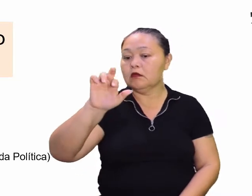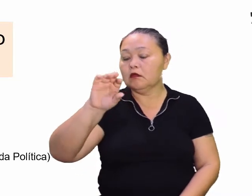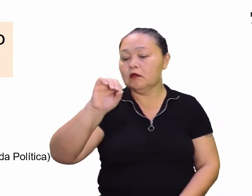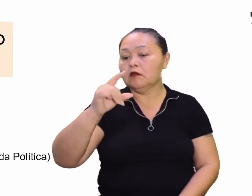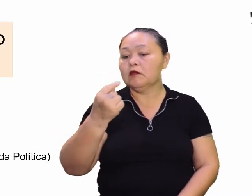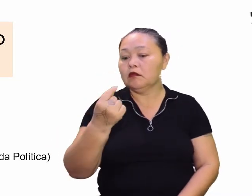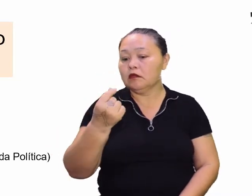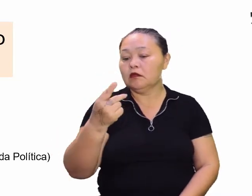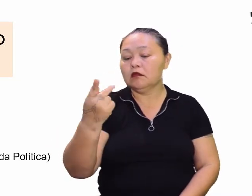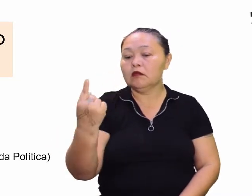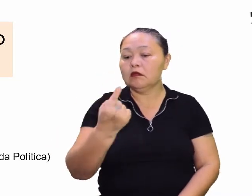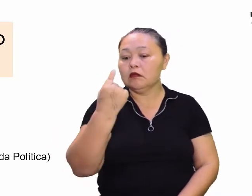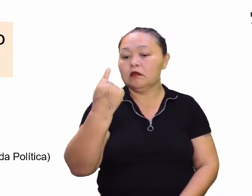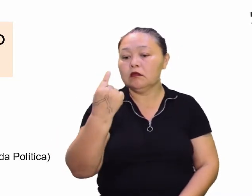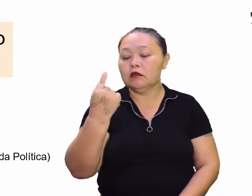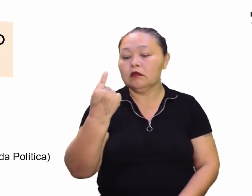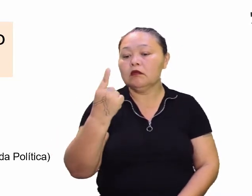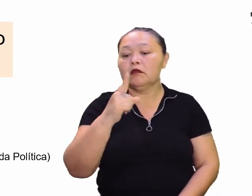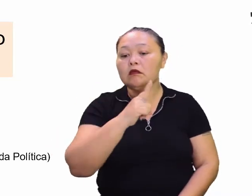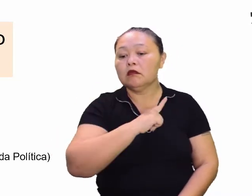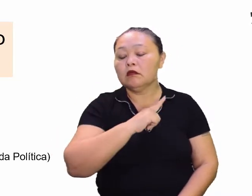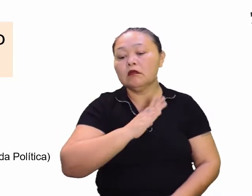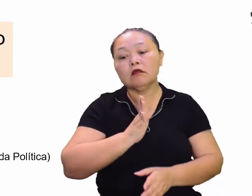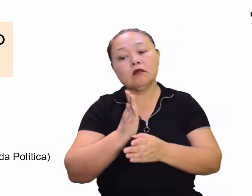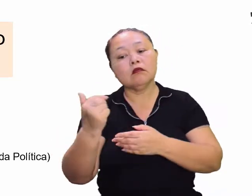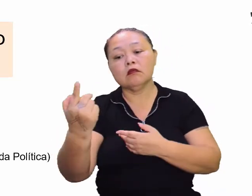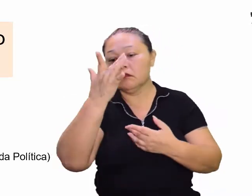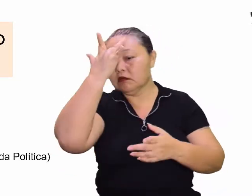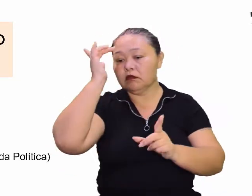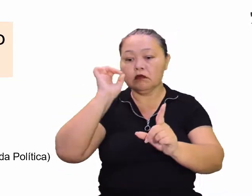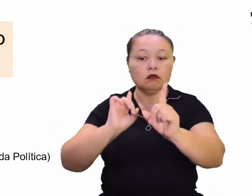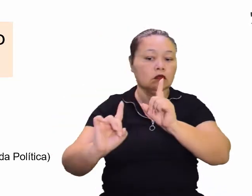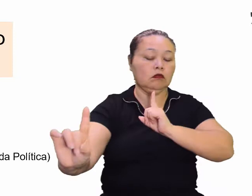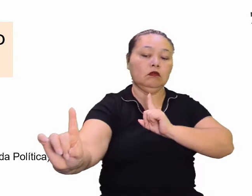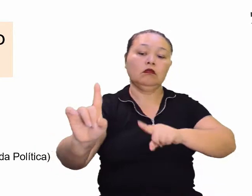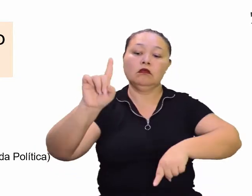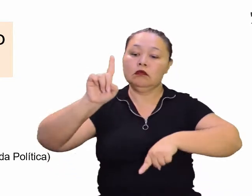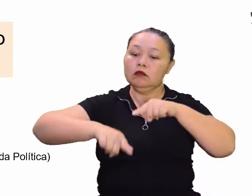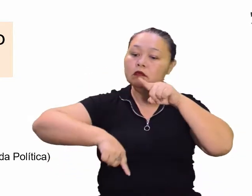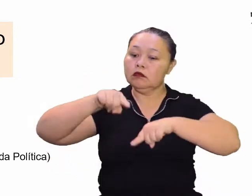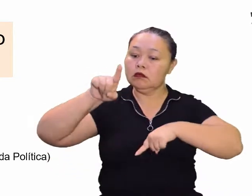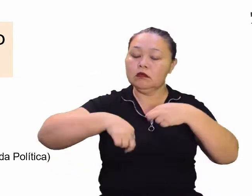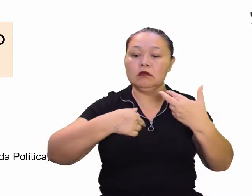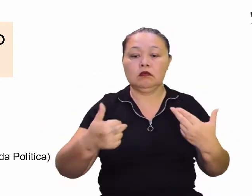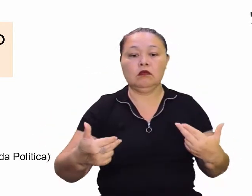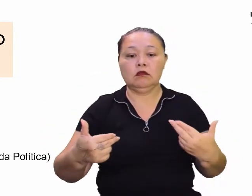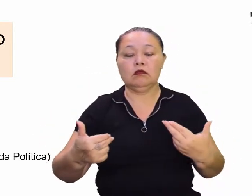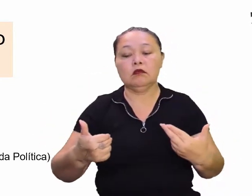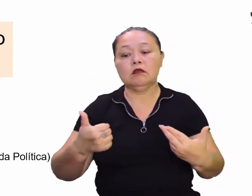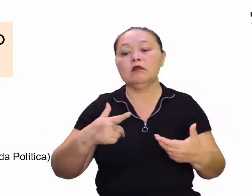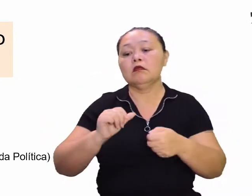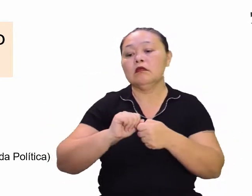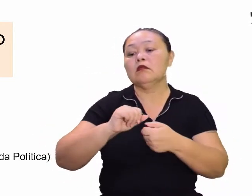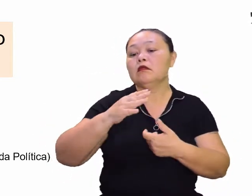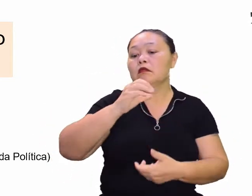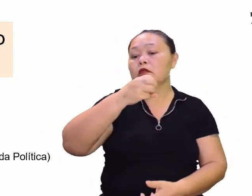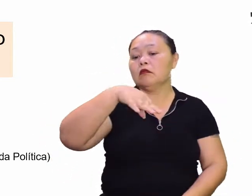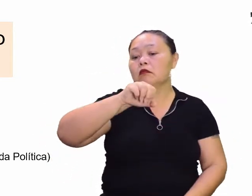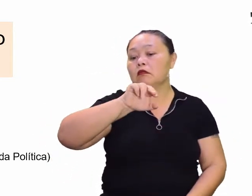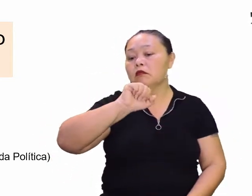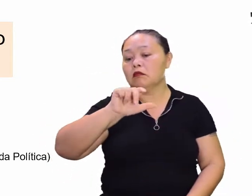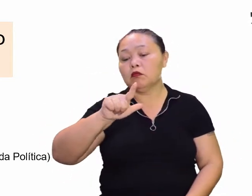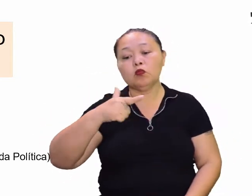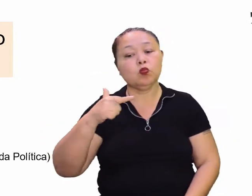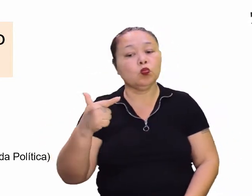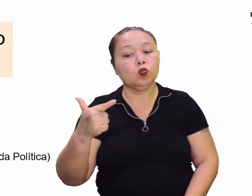de bloco econômico. Por exemplo, tem livre circulação de pessoas. De mercadorias. De mercadoria. Aqui o Mercosul, a gente